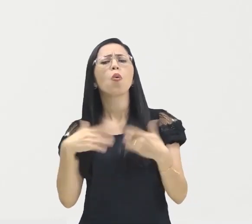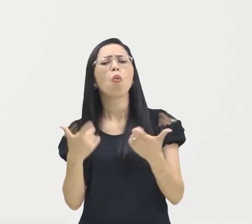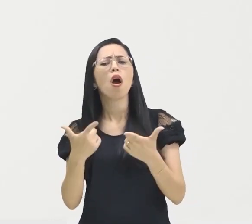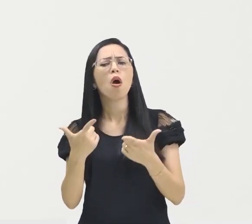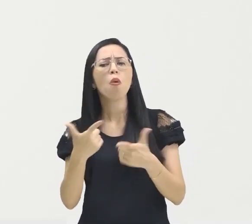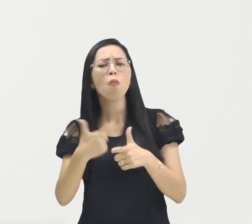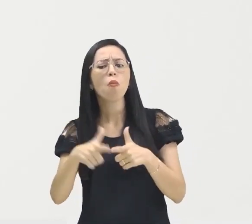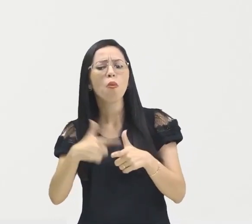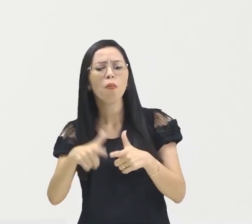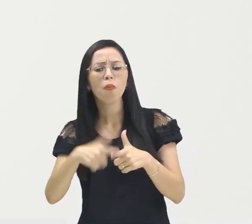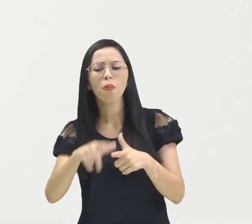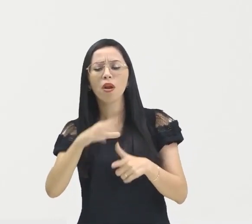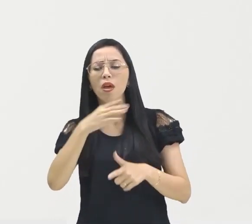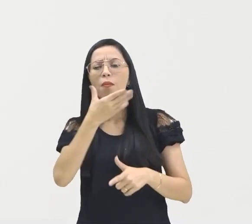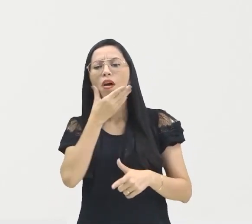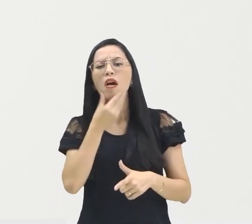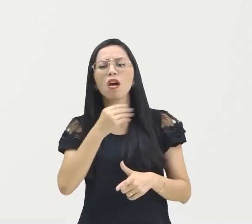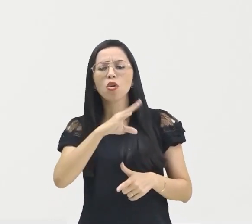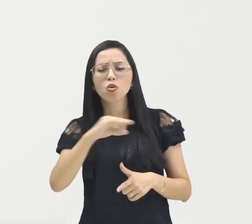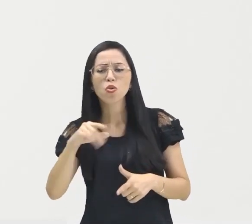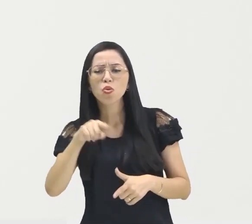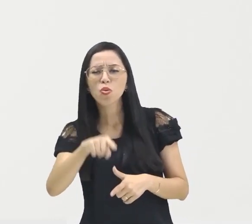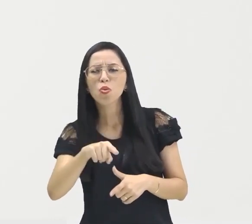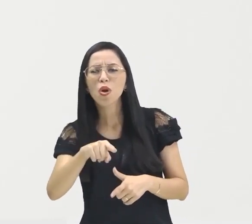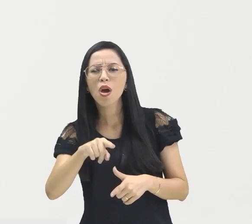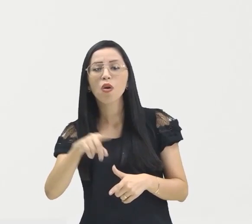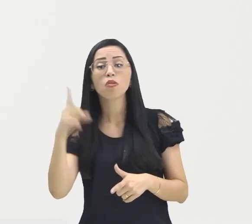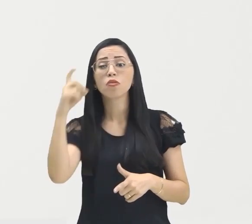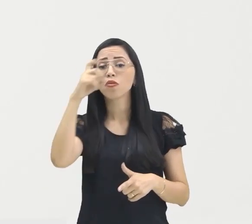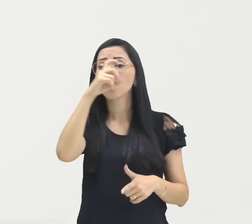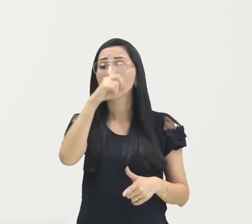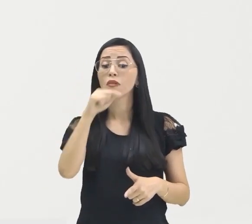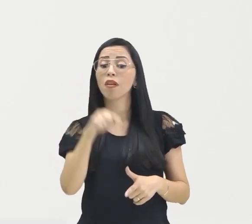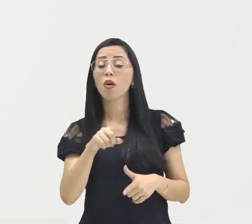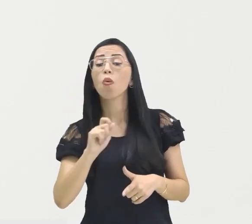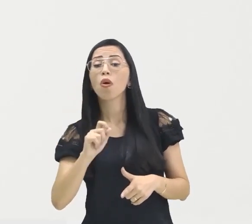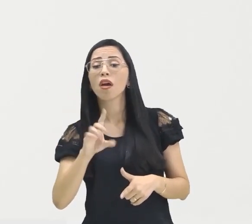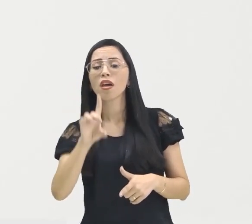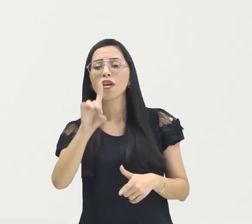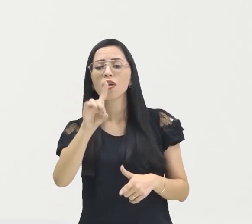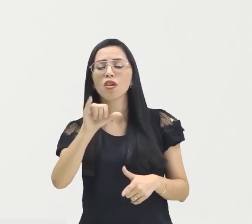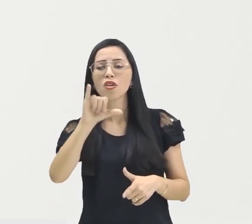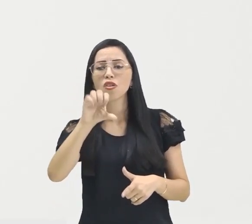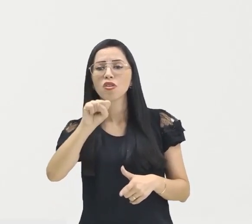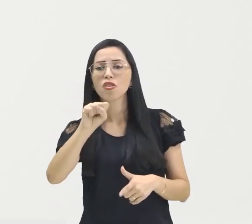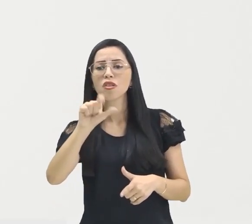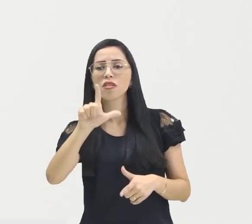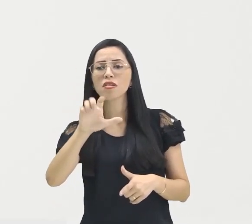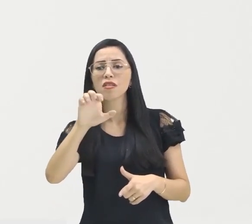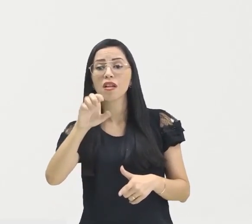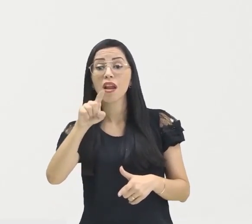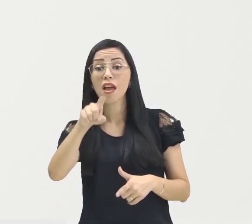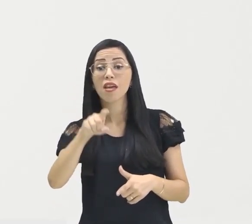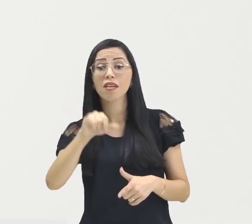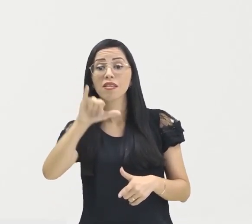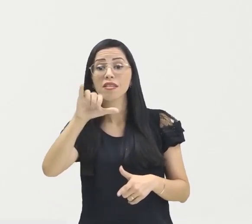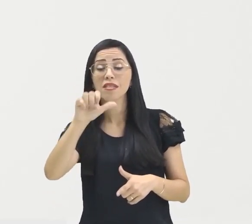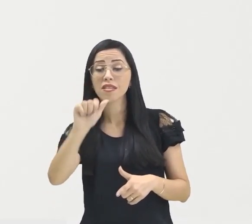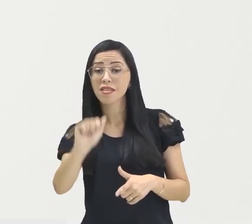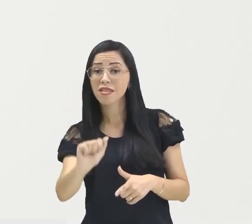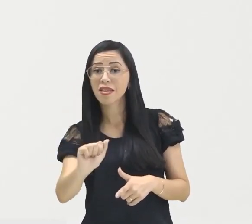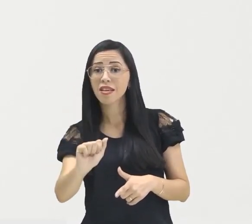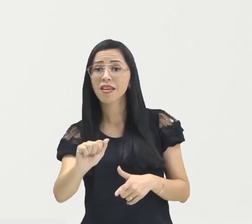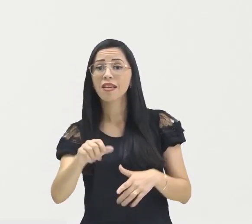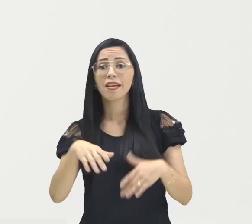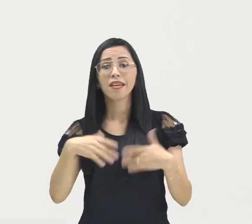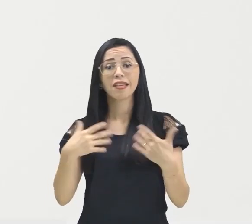que é por conta da dislexia? Lembra que ele falou da psicóloga? Está vendo como a gente está fazendo olhares diferentes? Quando eu